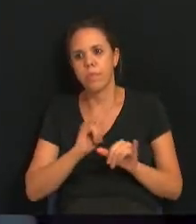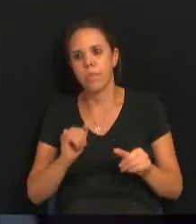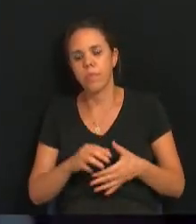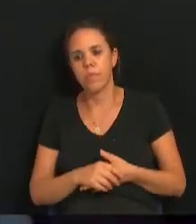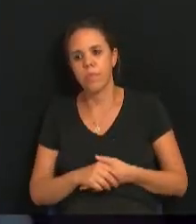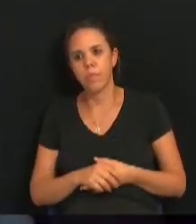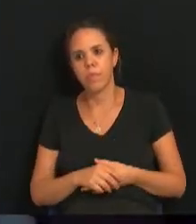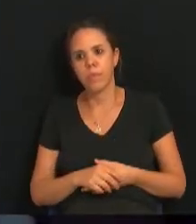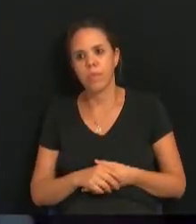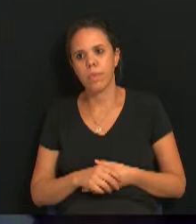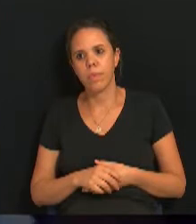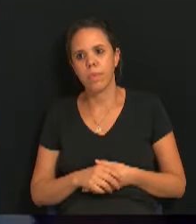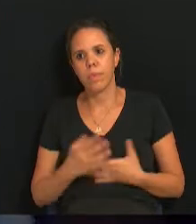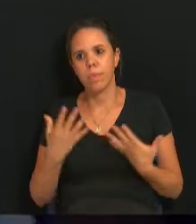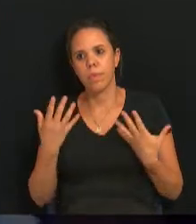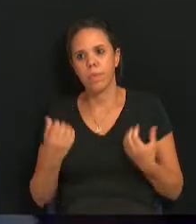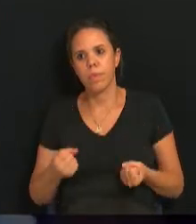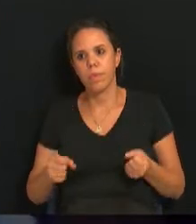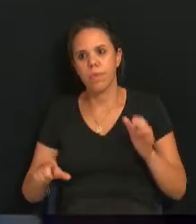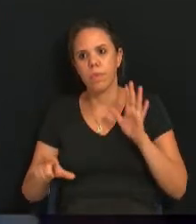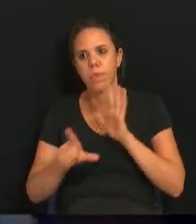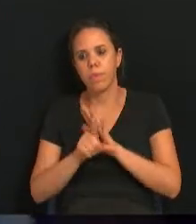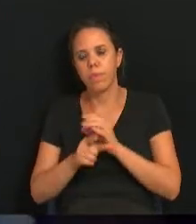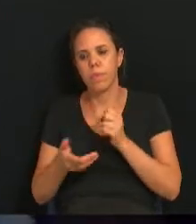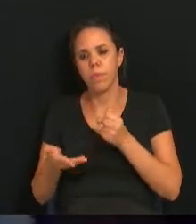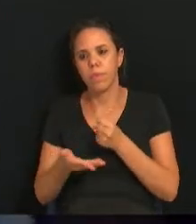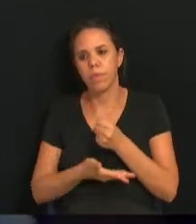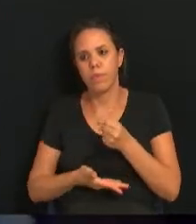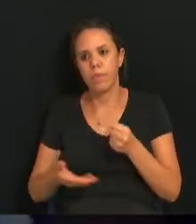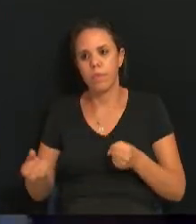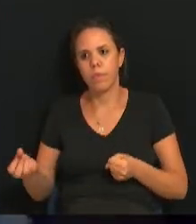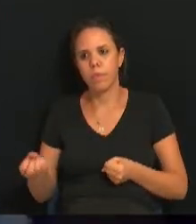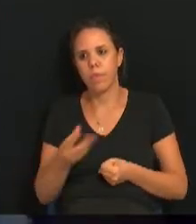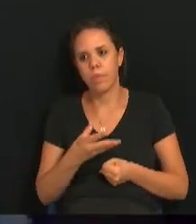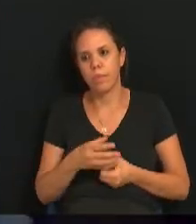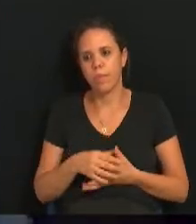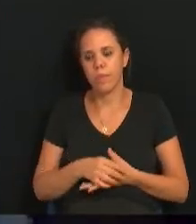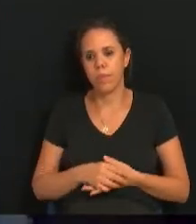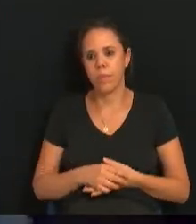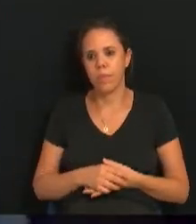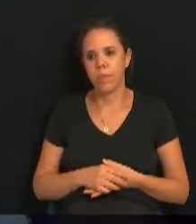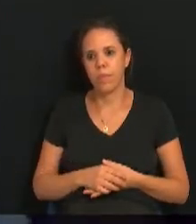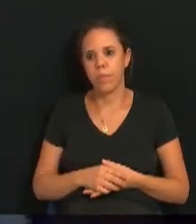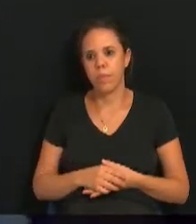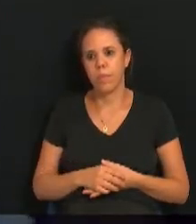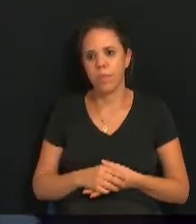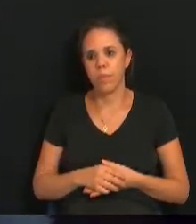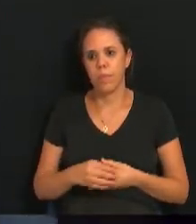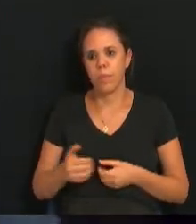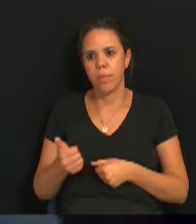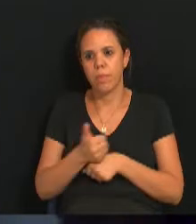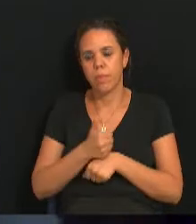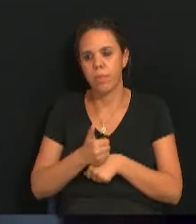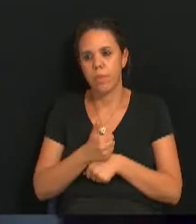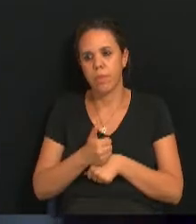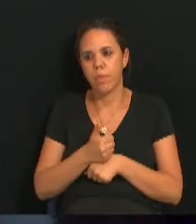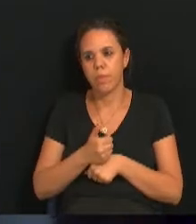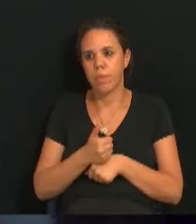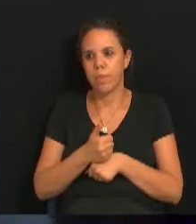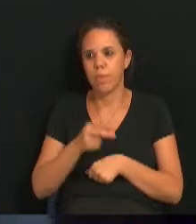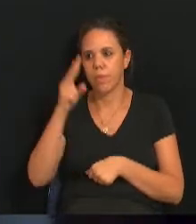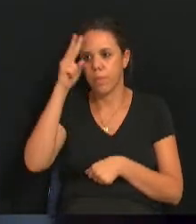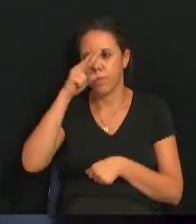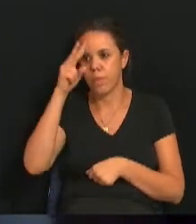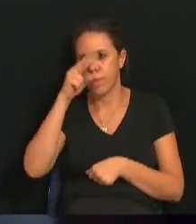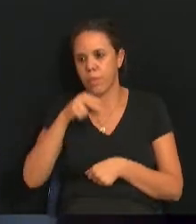estaria contemplando a lei do piso na nova configuração do quadro de carreira. Mas é bom lembrar, então,